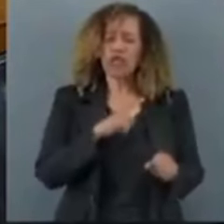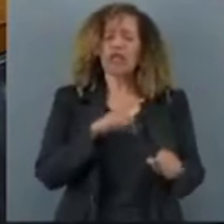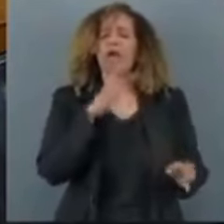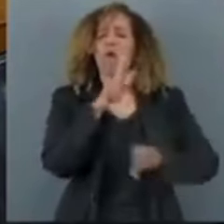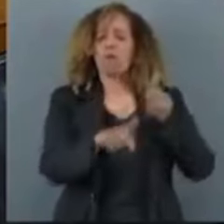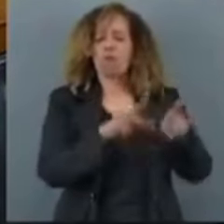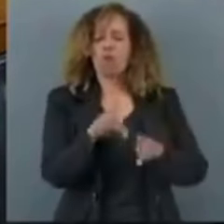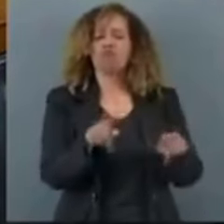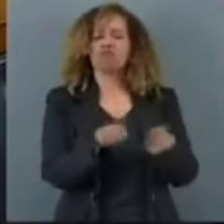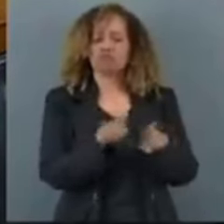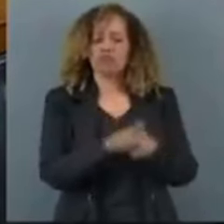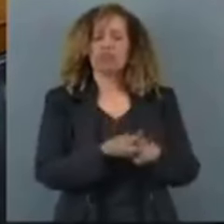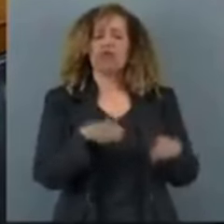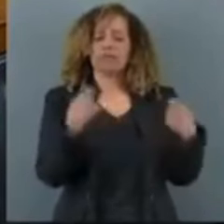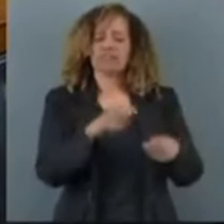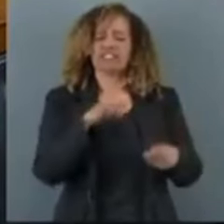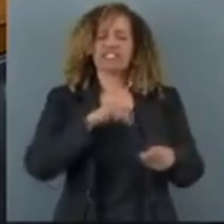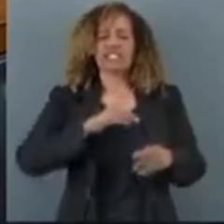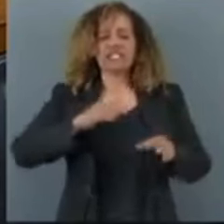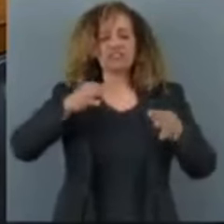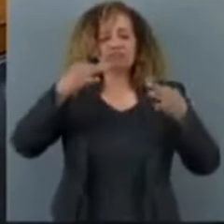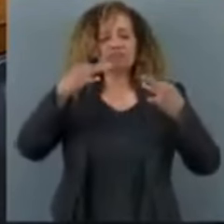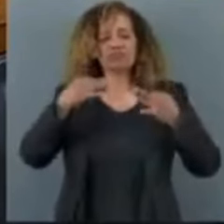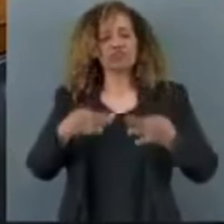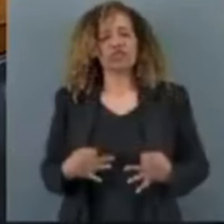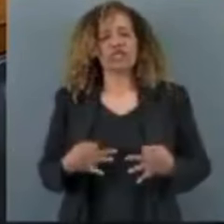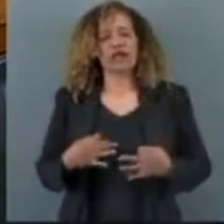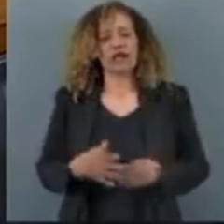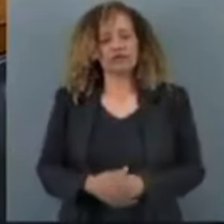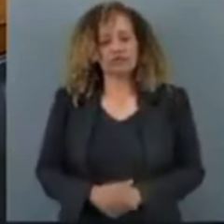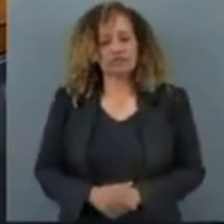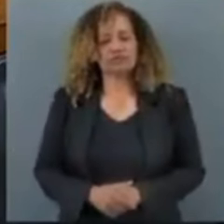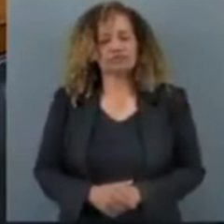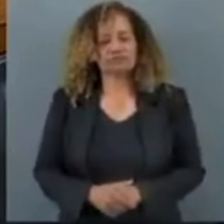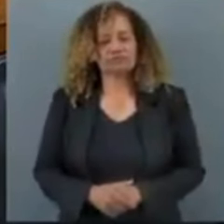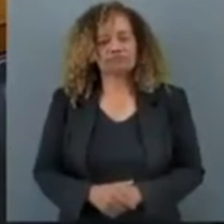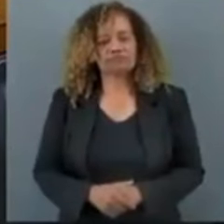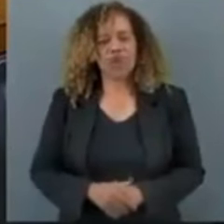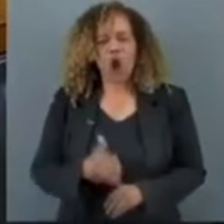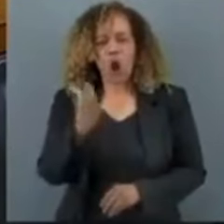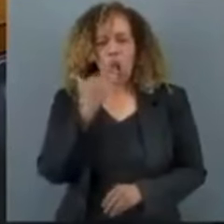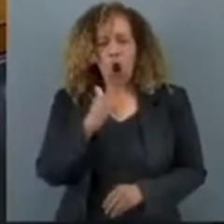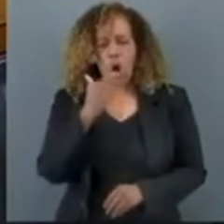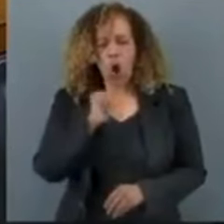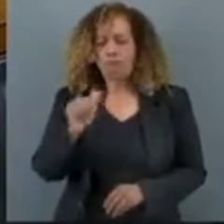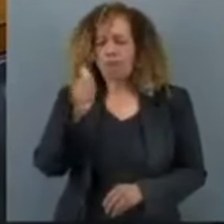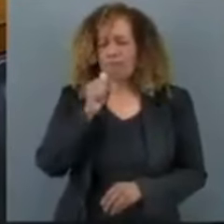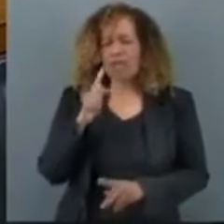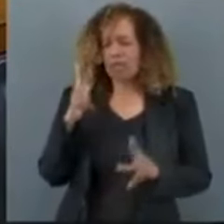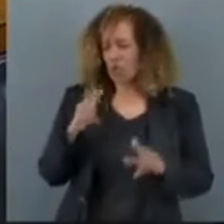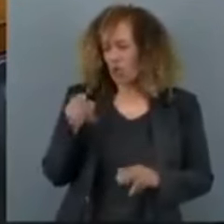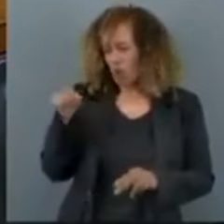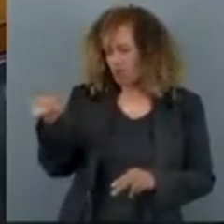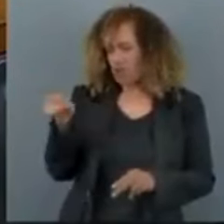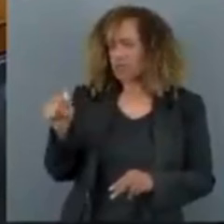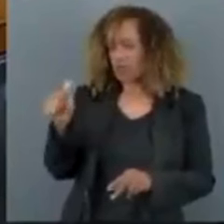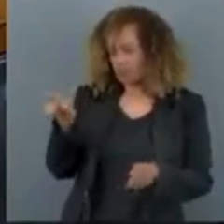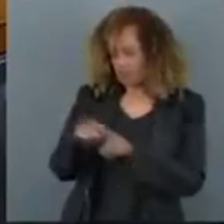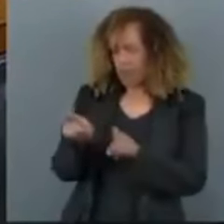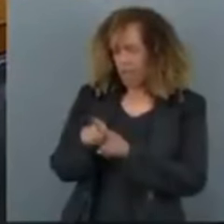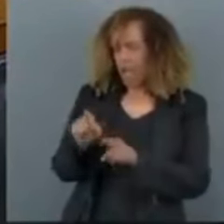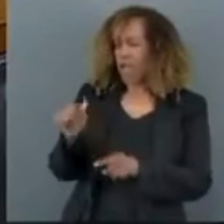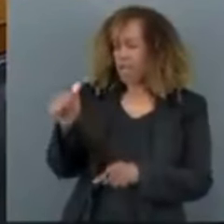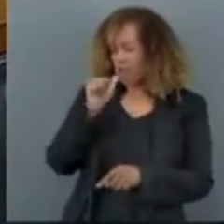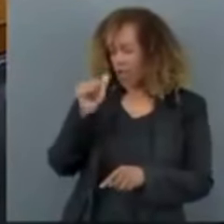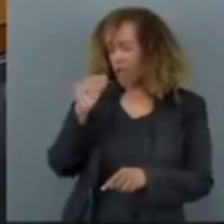também tenha dignidade. E que coma e beba tudo aquilo que a senhora também come e bebe.